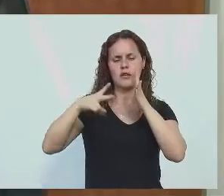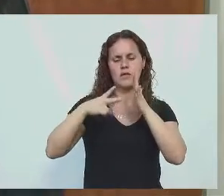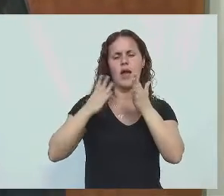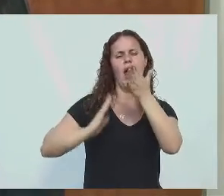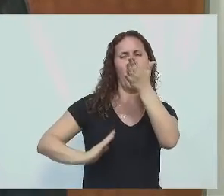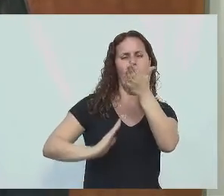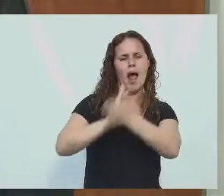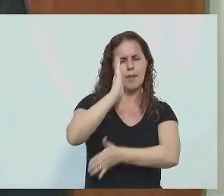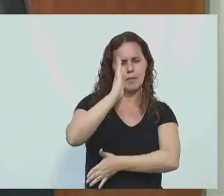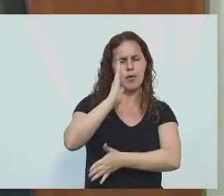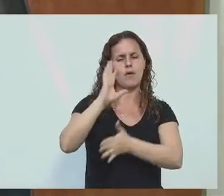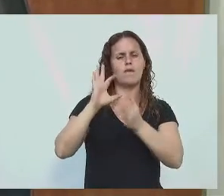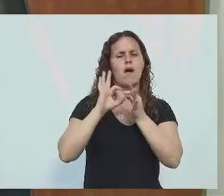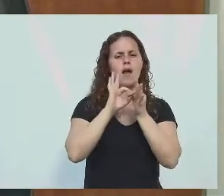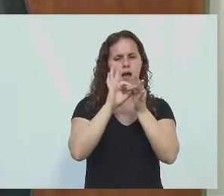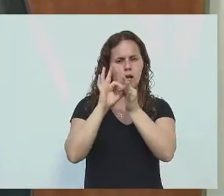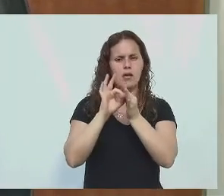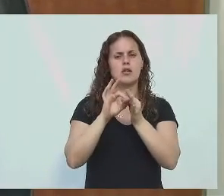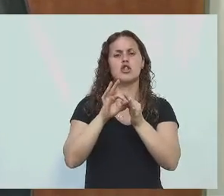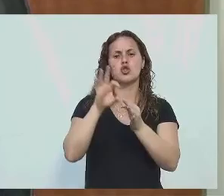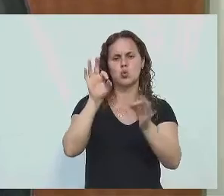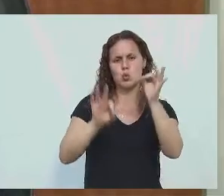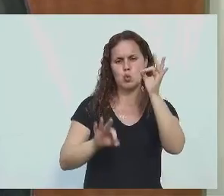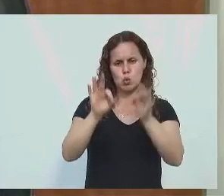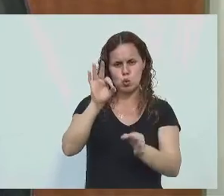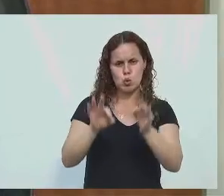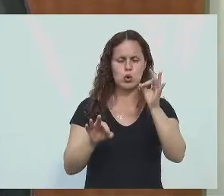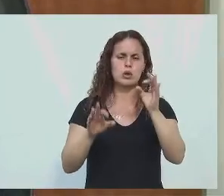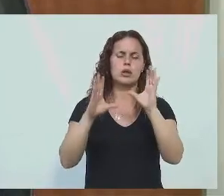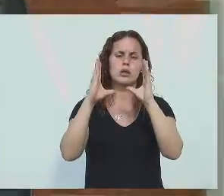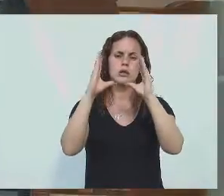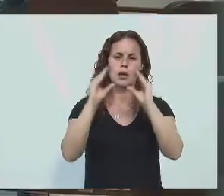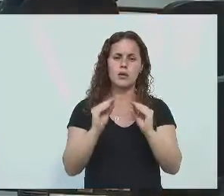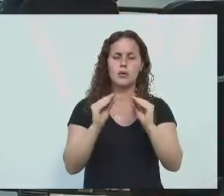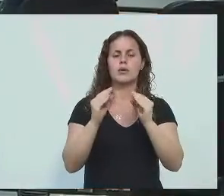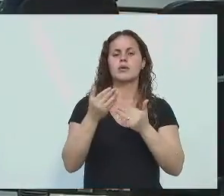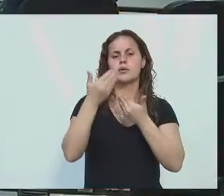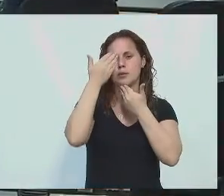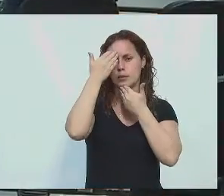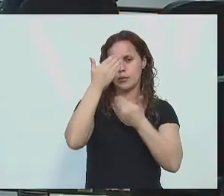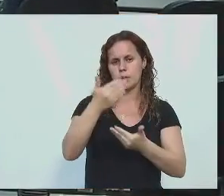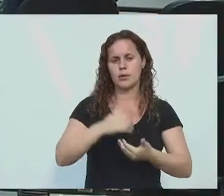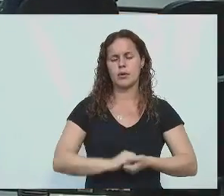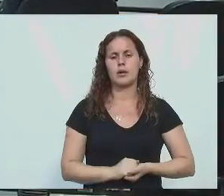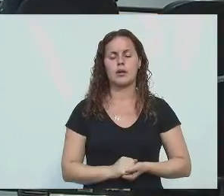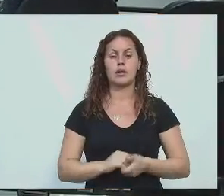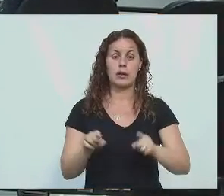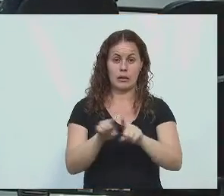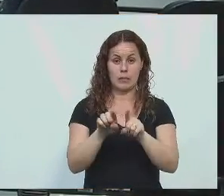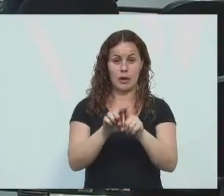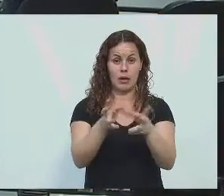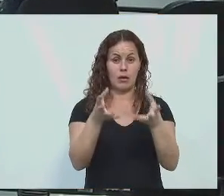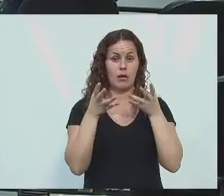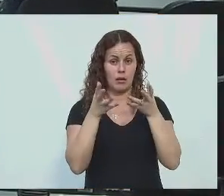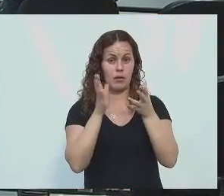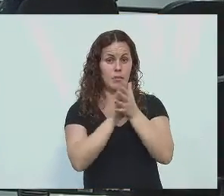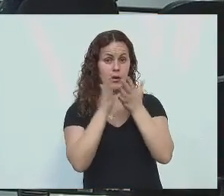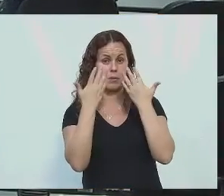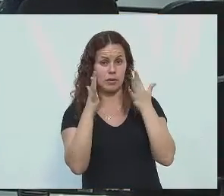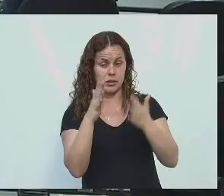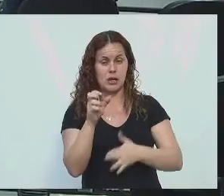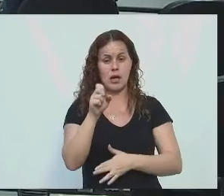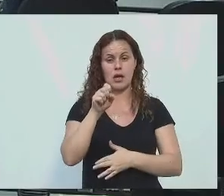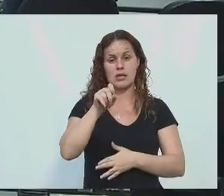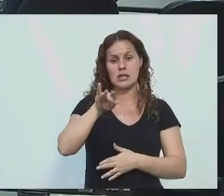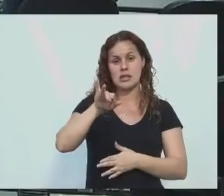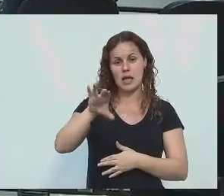né? Realmente estão fazendo justiça nessa noite. Obrigado. Também queria parabenizar o vereador Sávio José,